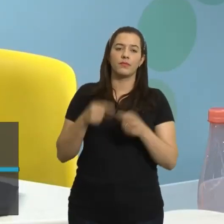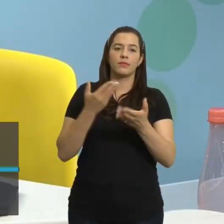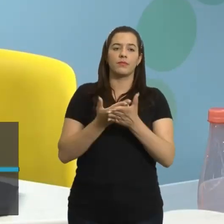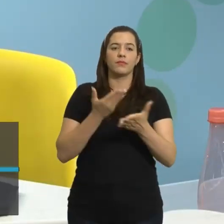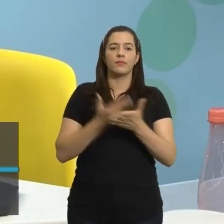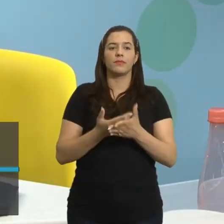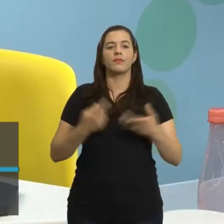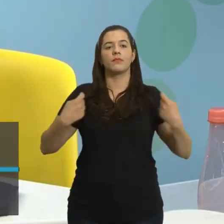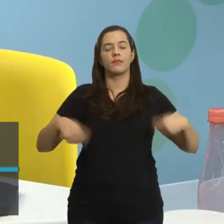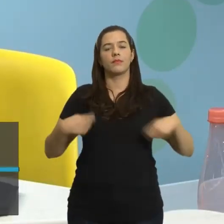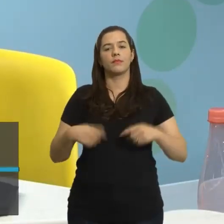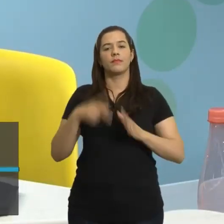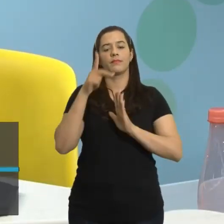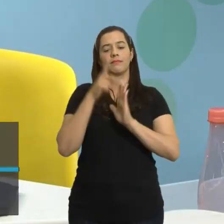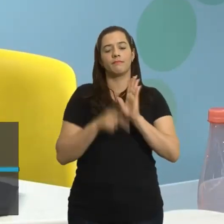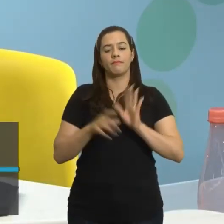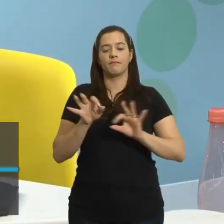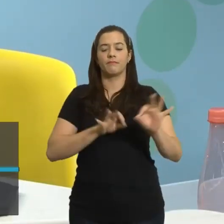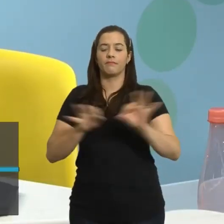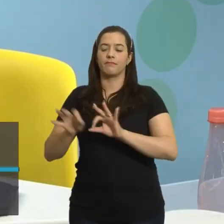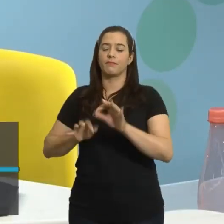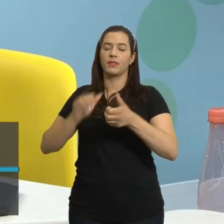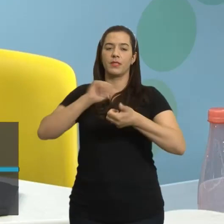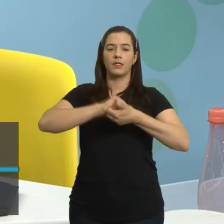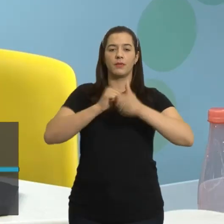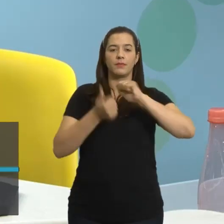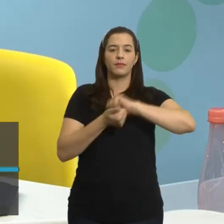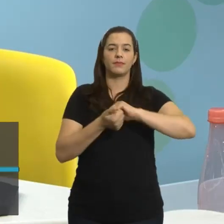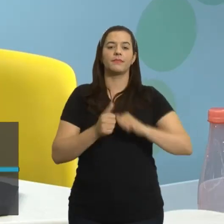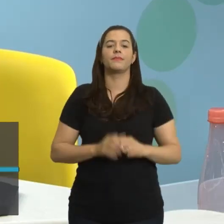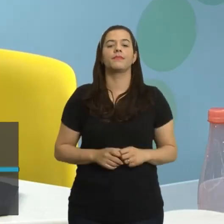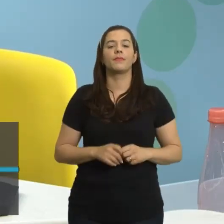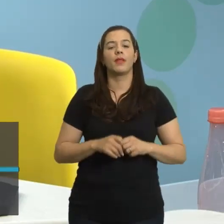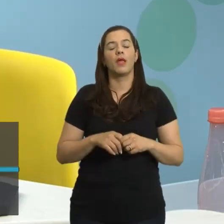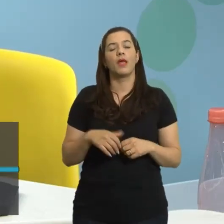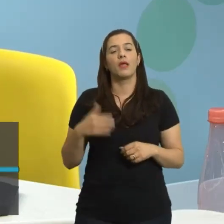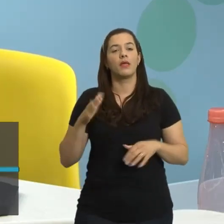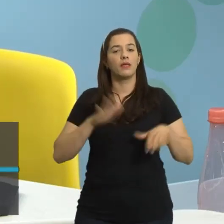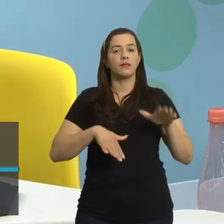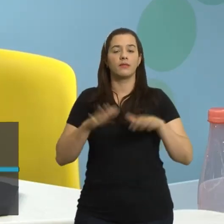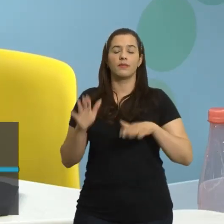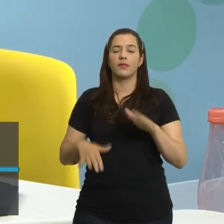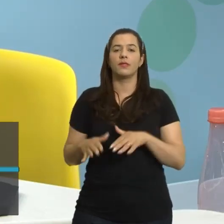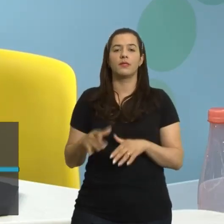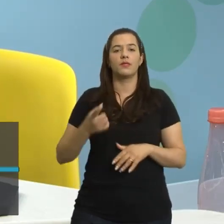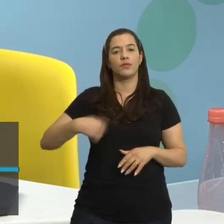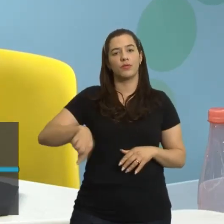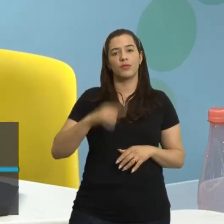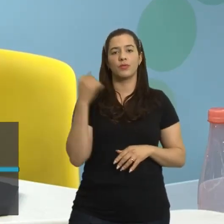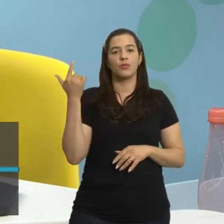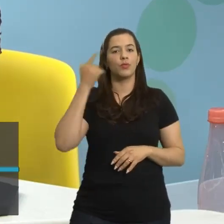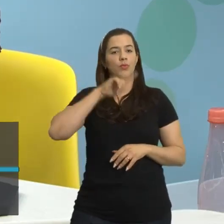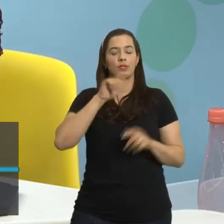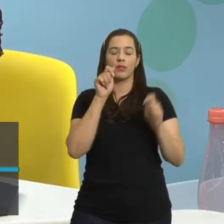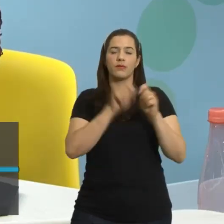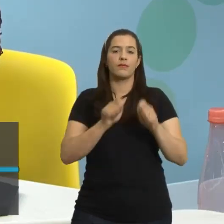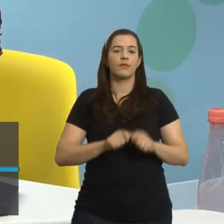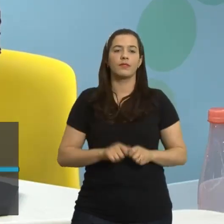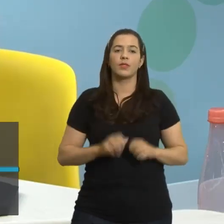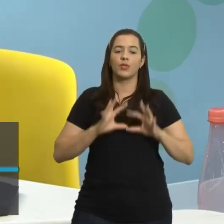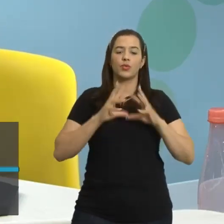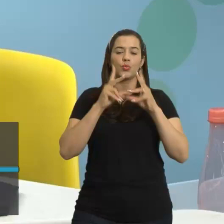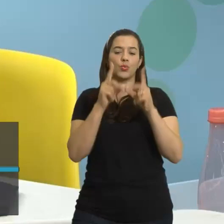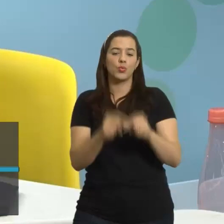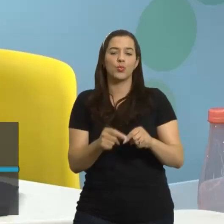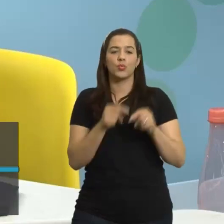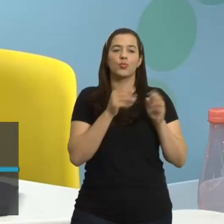precisa planejar e adaptar as atividades. Nem sempre a gente consegue fazer com os nossos estudantes tudo ali como